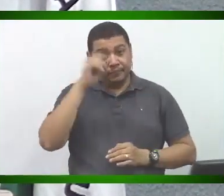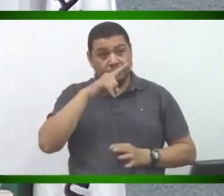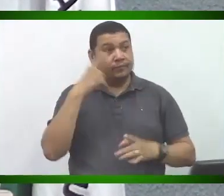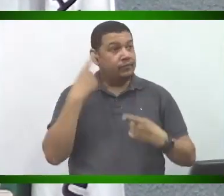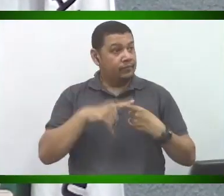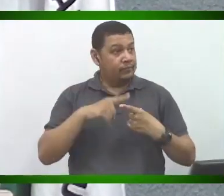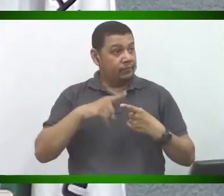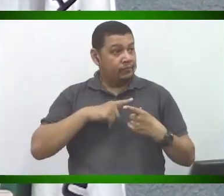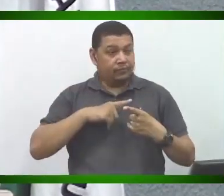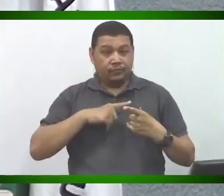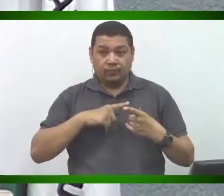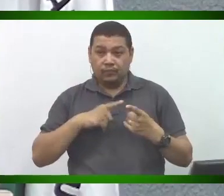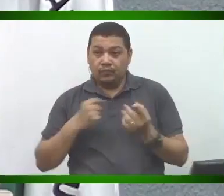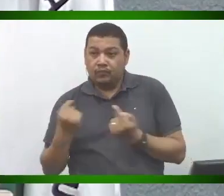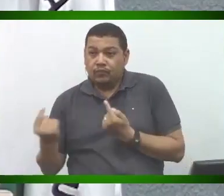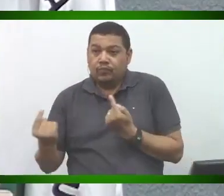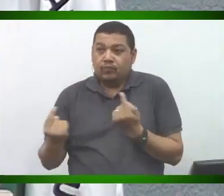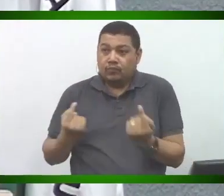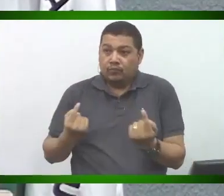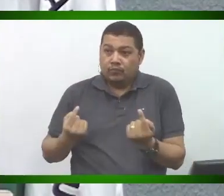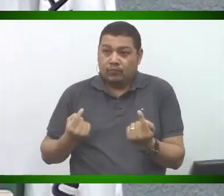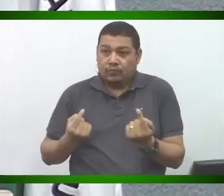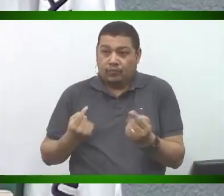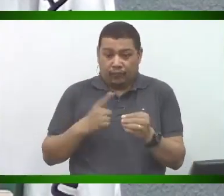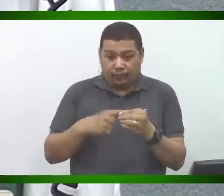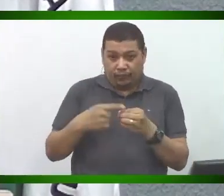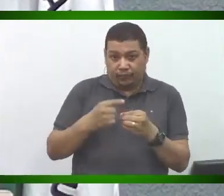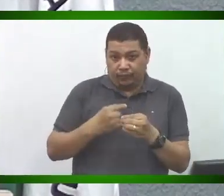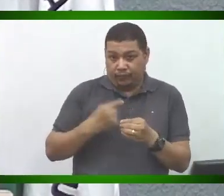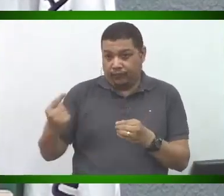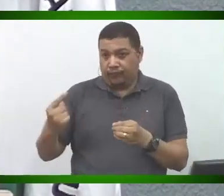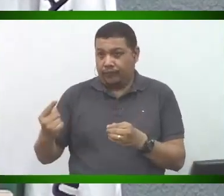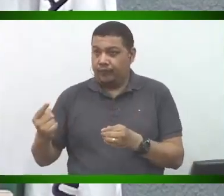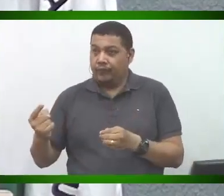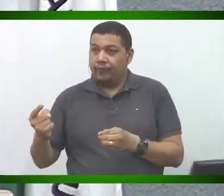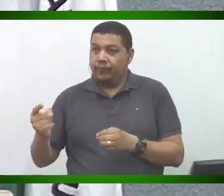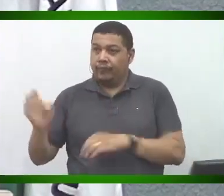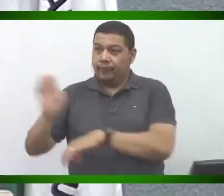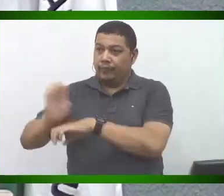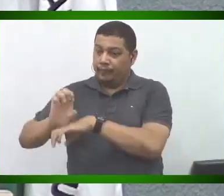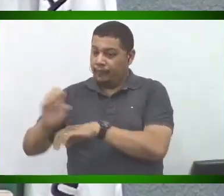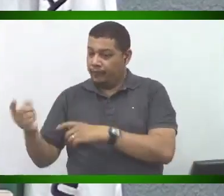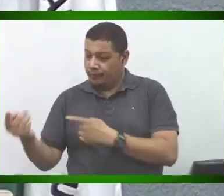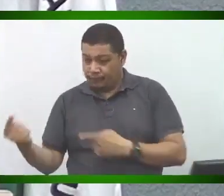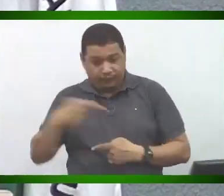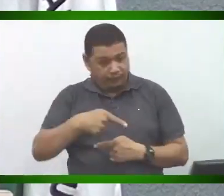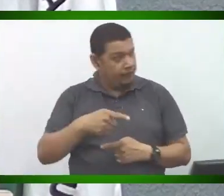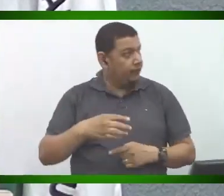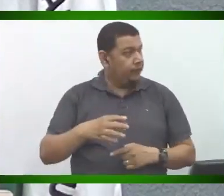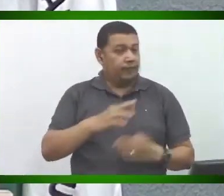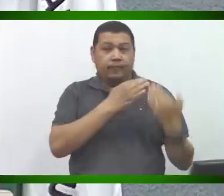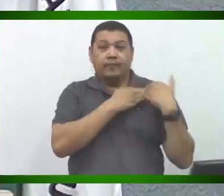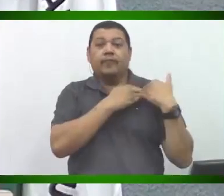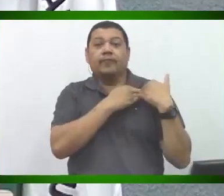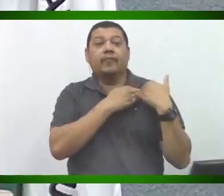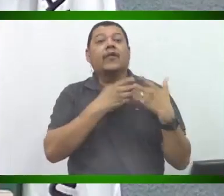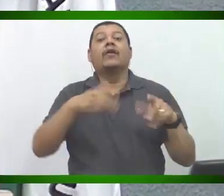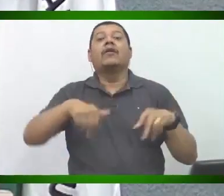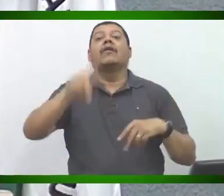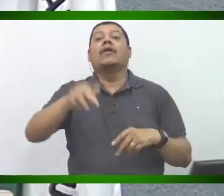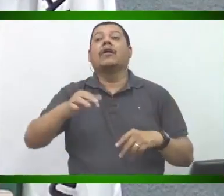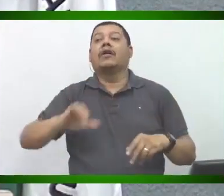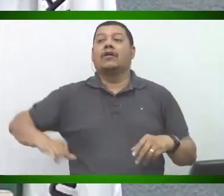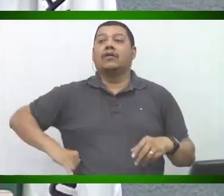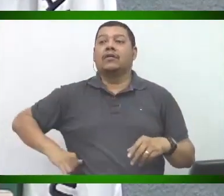é um jogo, tá? O município joga para o Estado, chega a ser vergonhoso, e o Estado joga para o município. E acabando, quem está sofrendo são os pacientes,